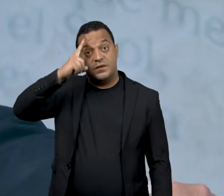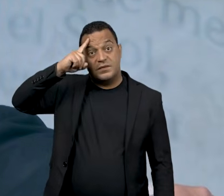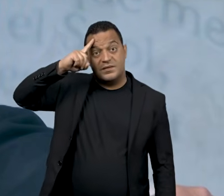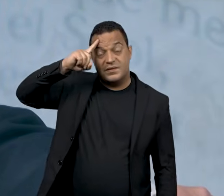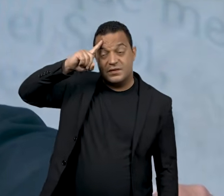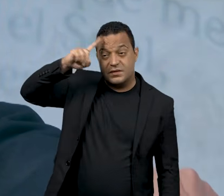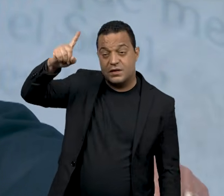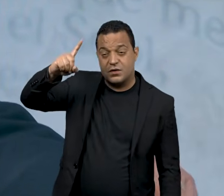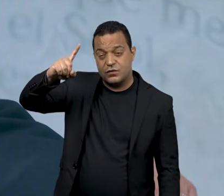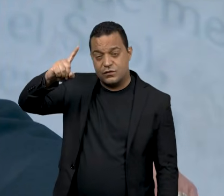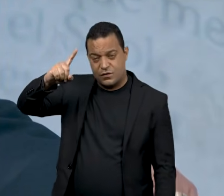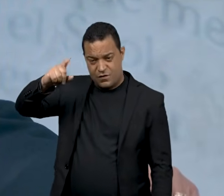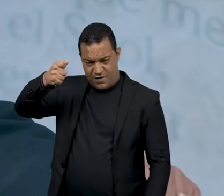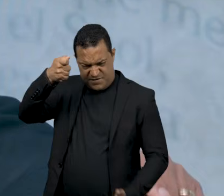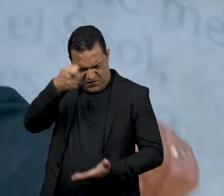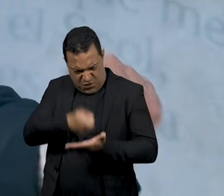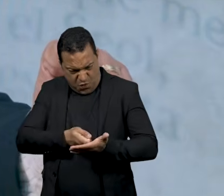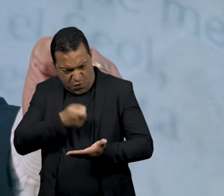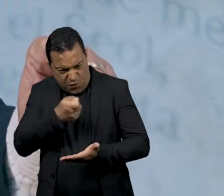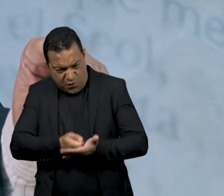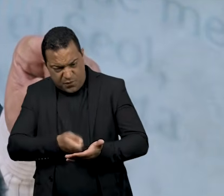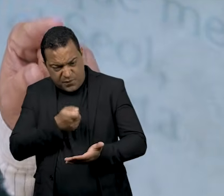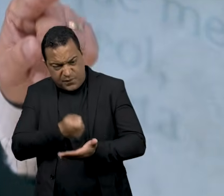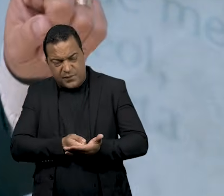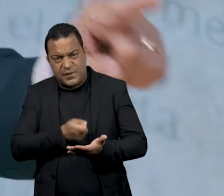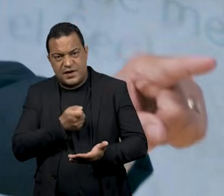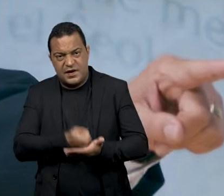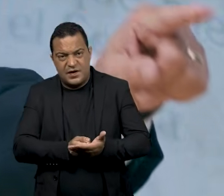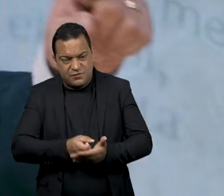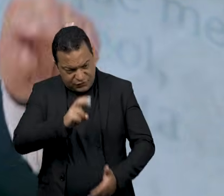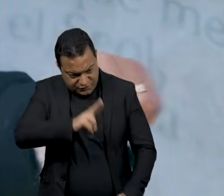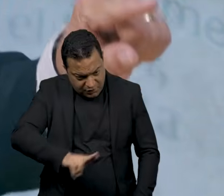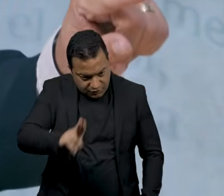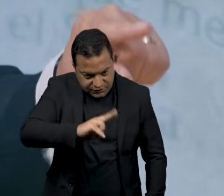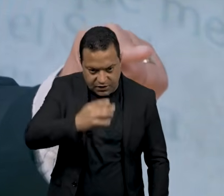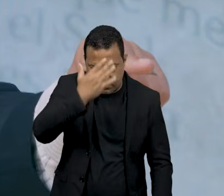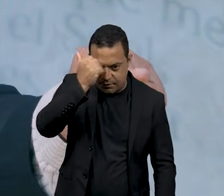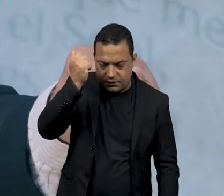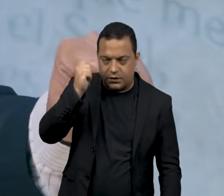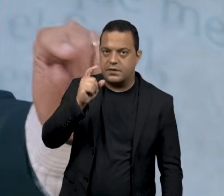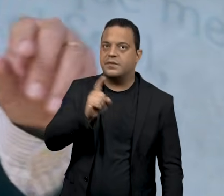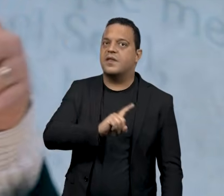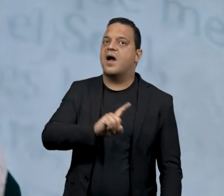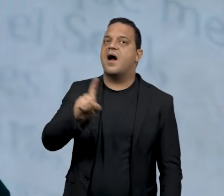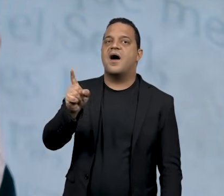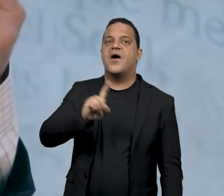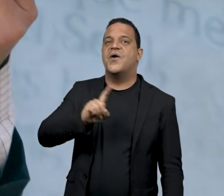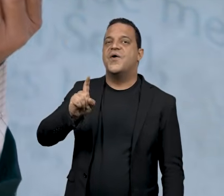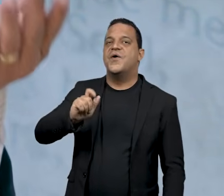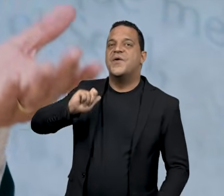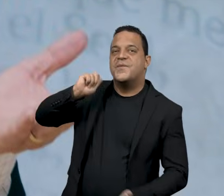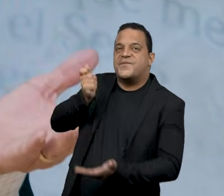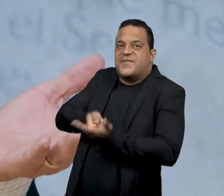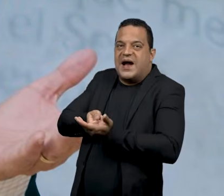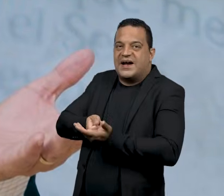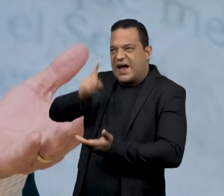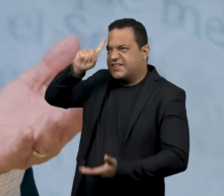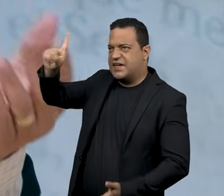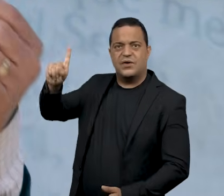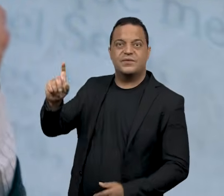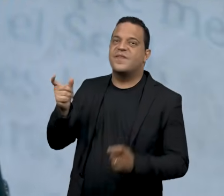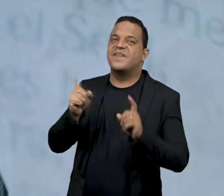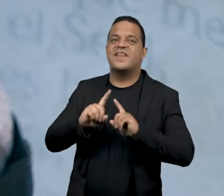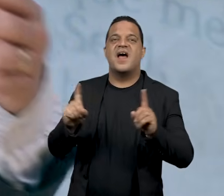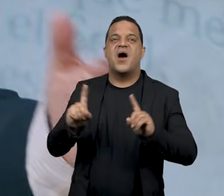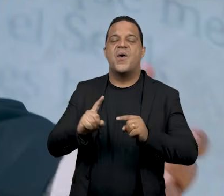em rosto, ou seja, Deus não vai te cobrar só pelo simples fato dele ter dado, ele tem prazer em dar.